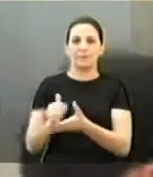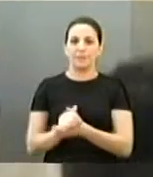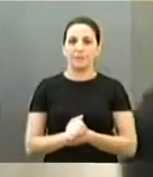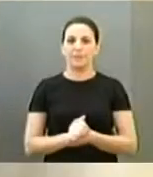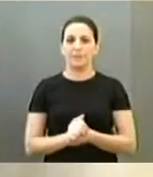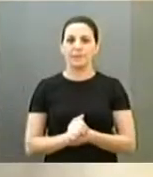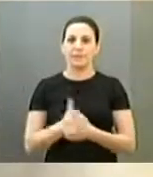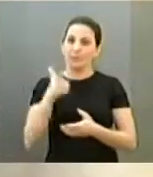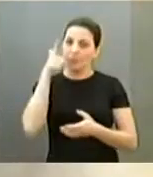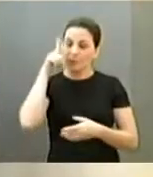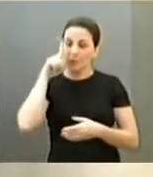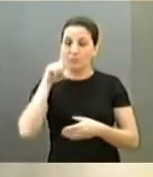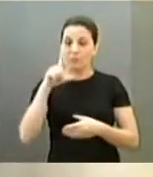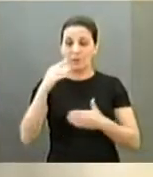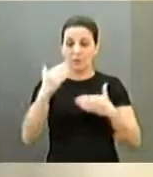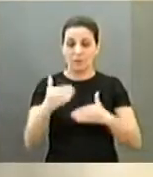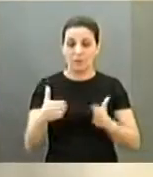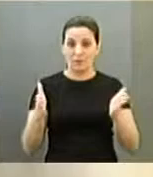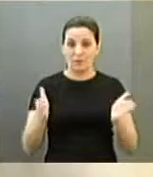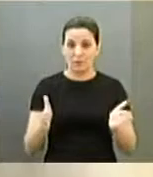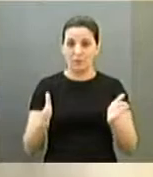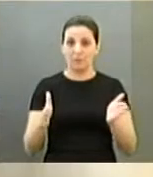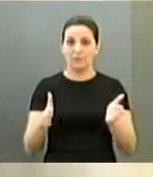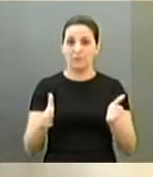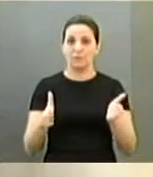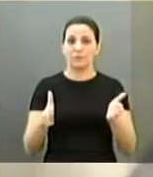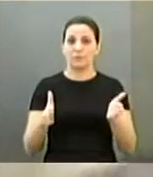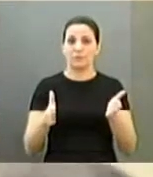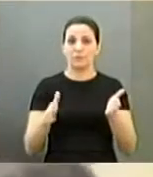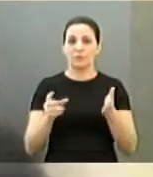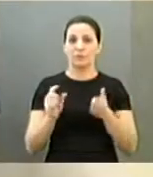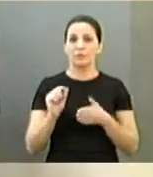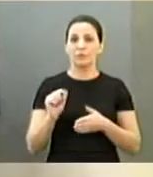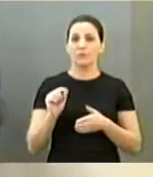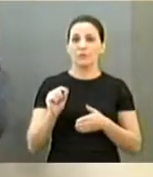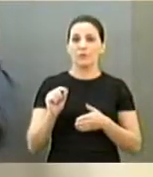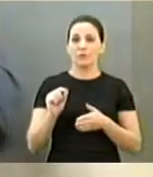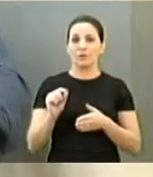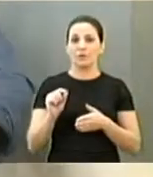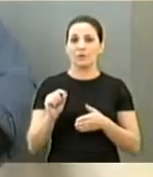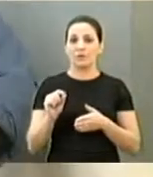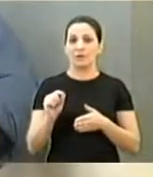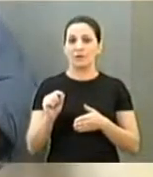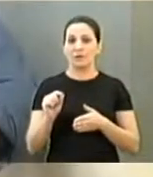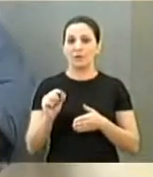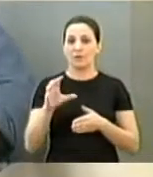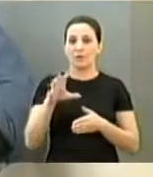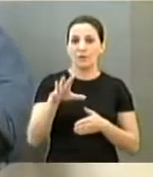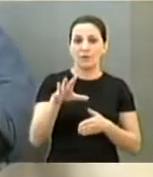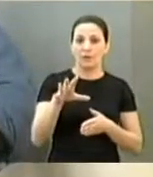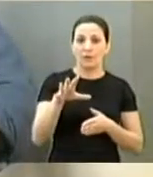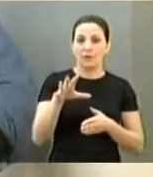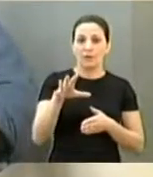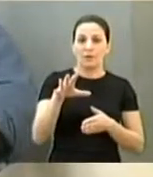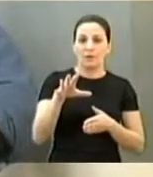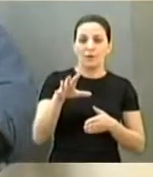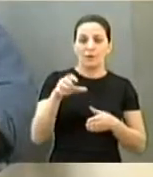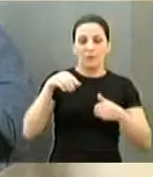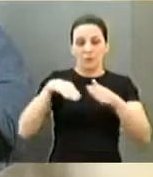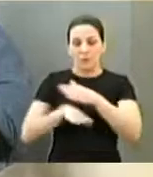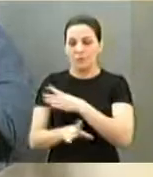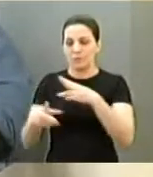não conseguem essas caixas, eles acabam levando esses produtos nos porta-malas de